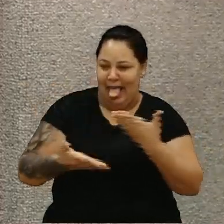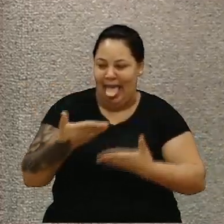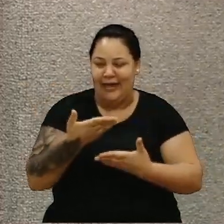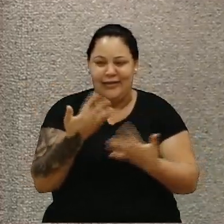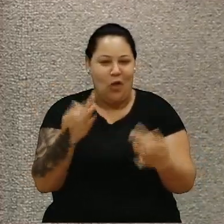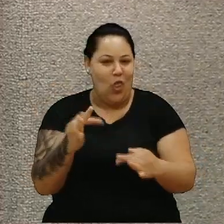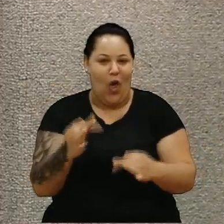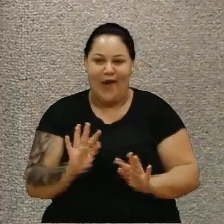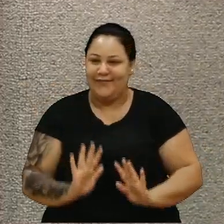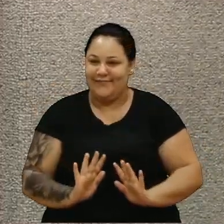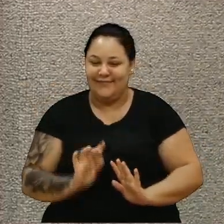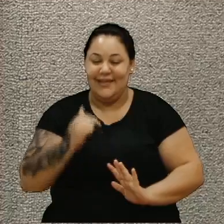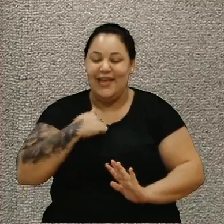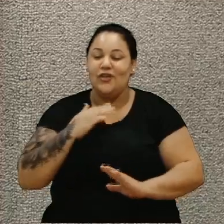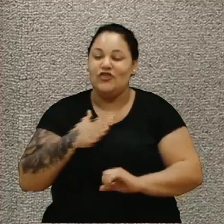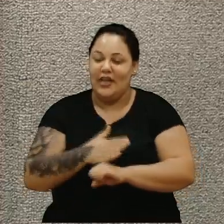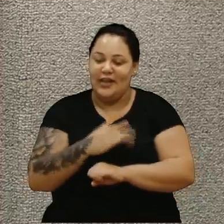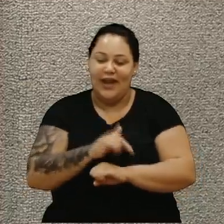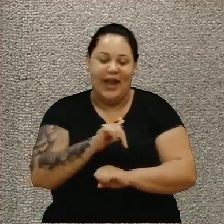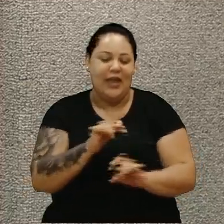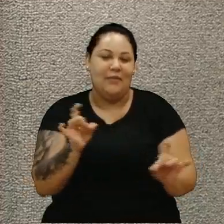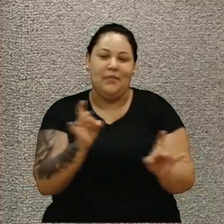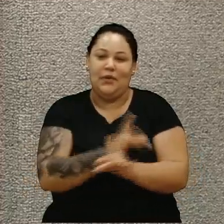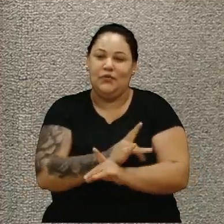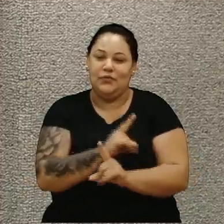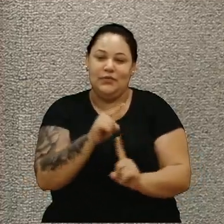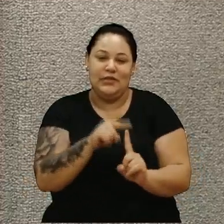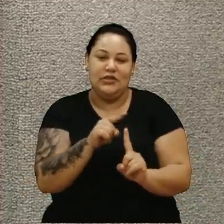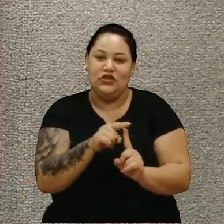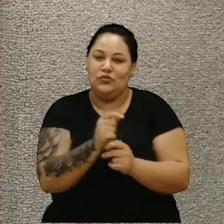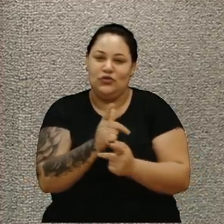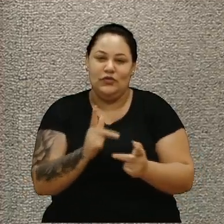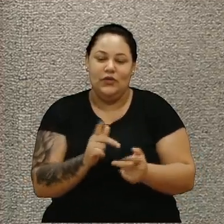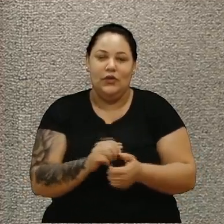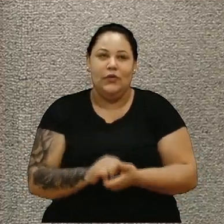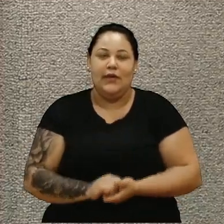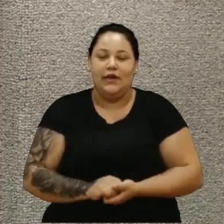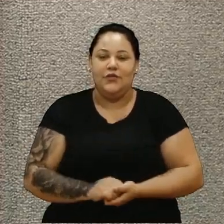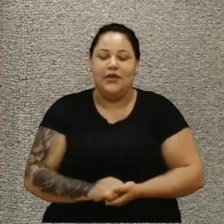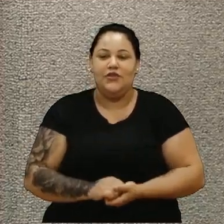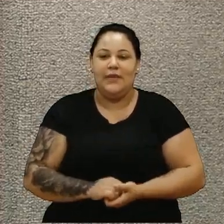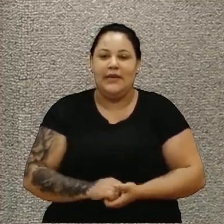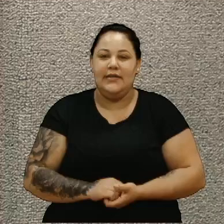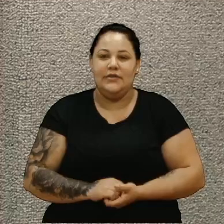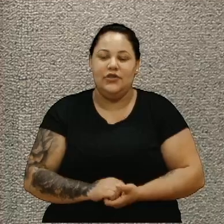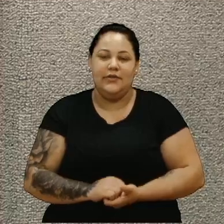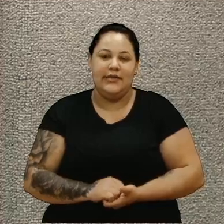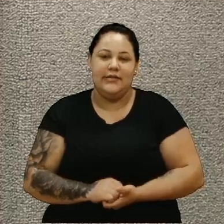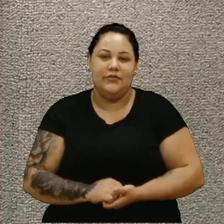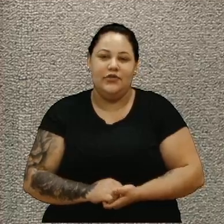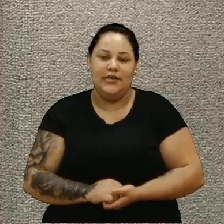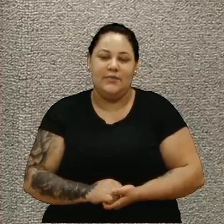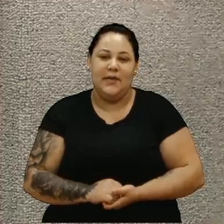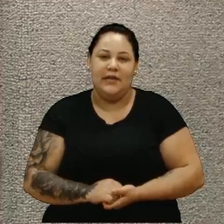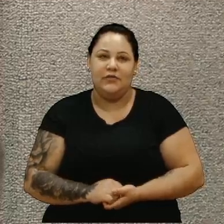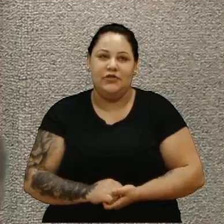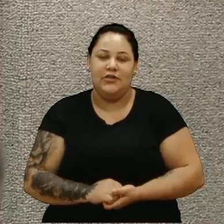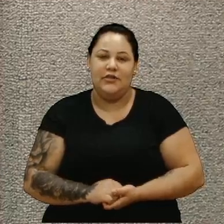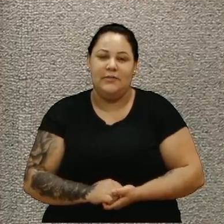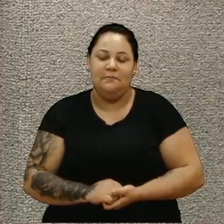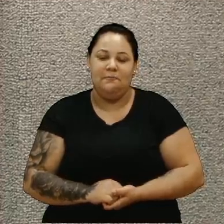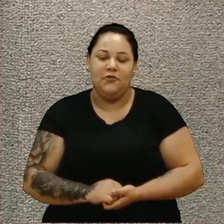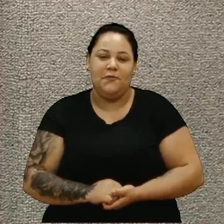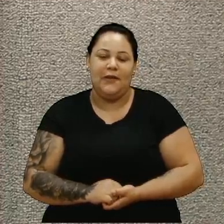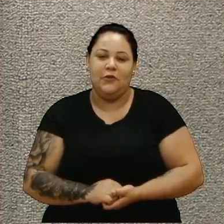Já entrei para essa casa aqui preparado para esse tipo de situação. Tá? E eu,